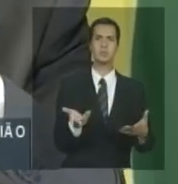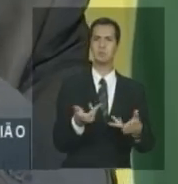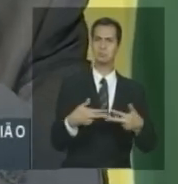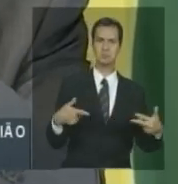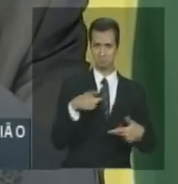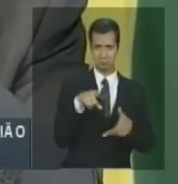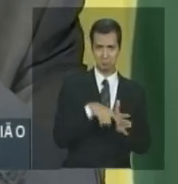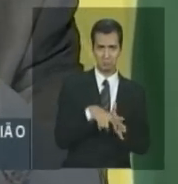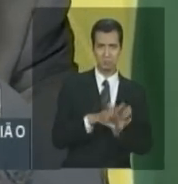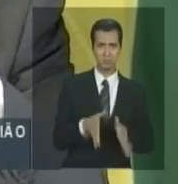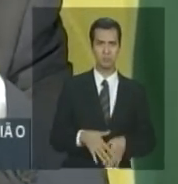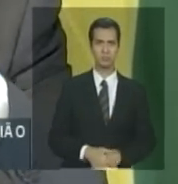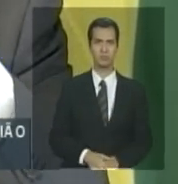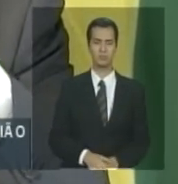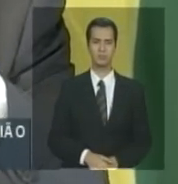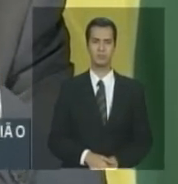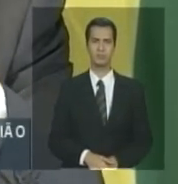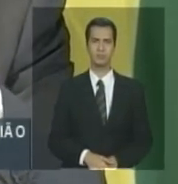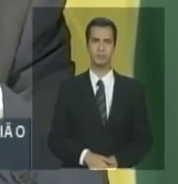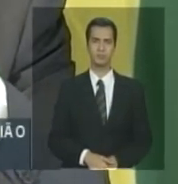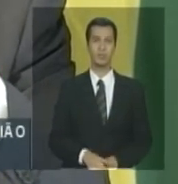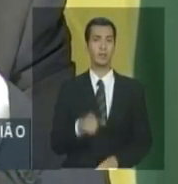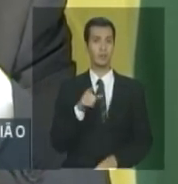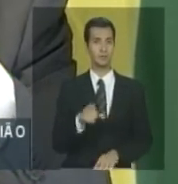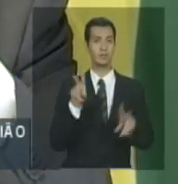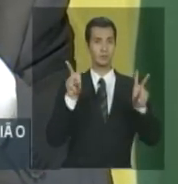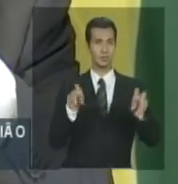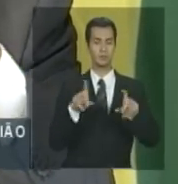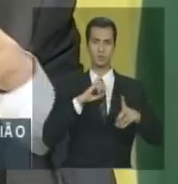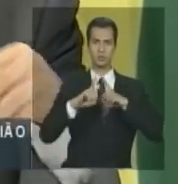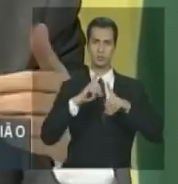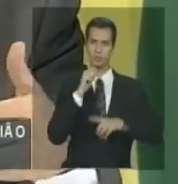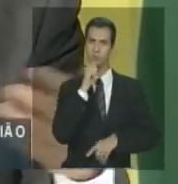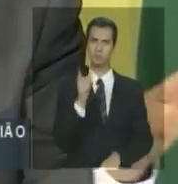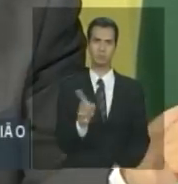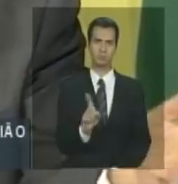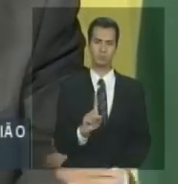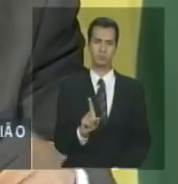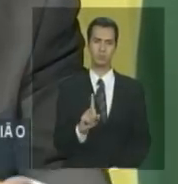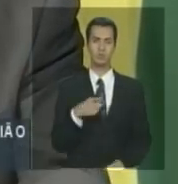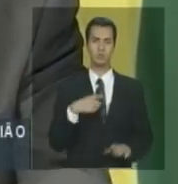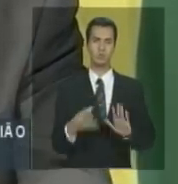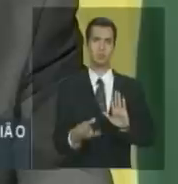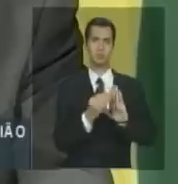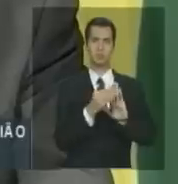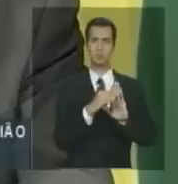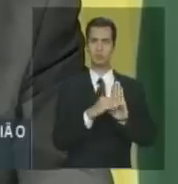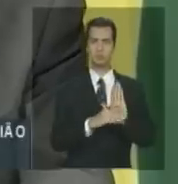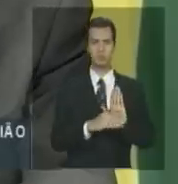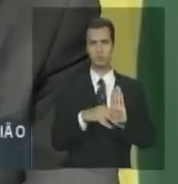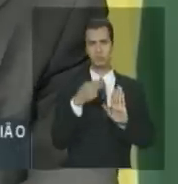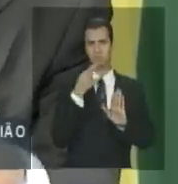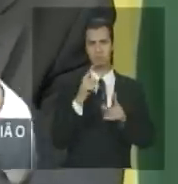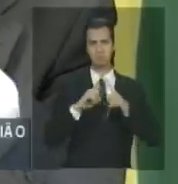Olha, não foi discutida essa questão e ela não está na pauta dessa discussão.